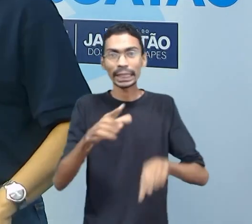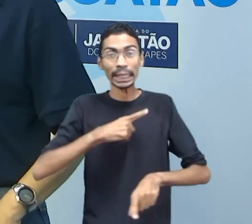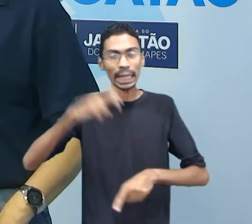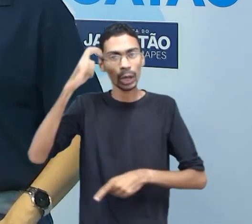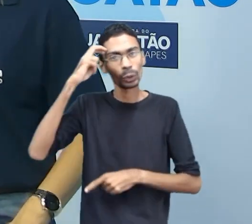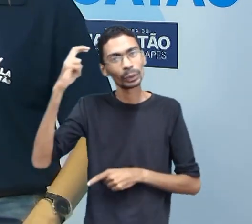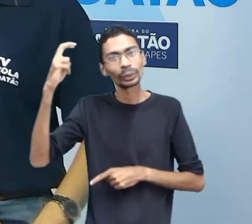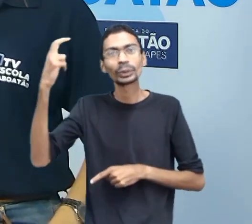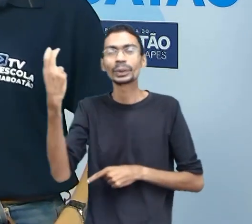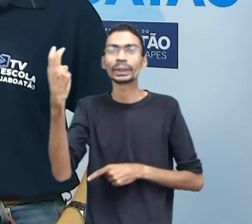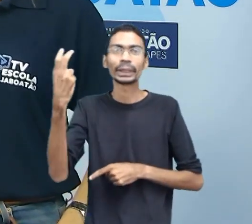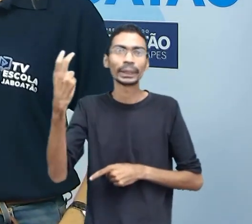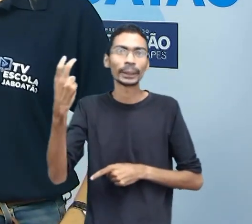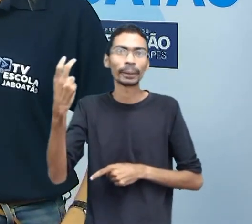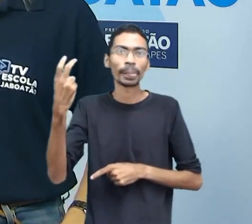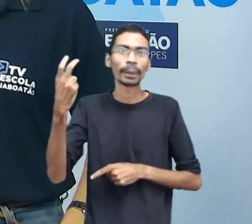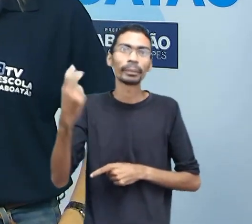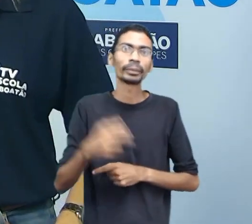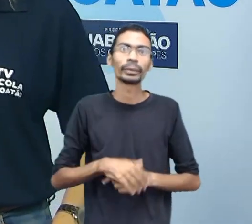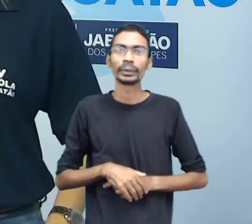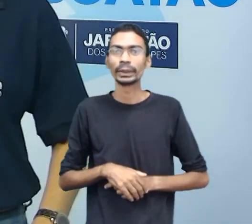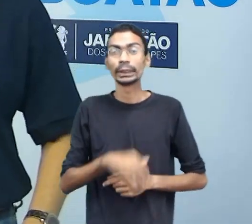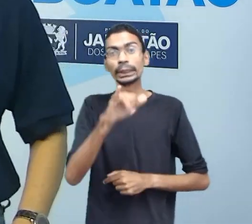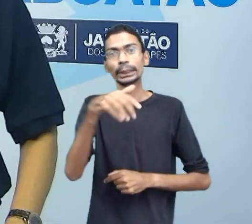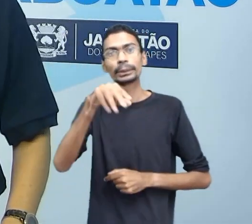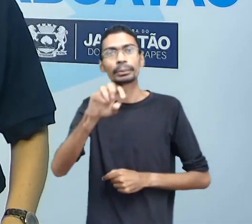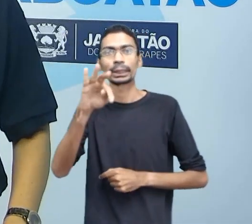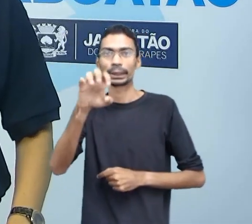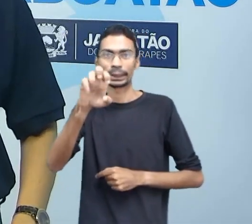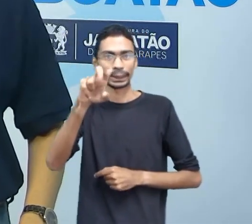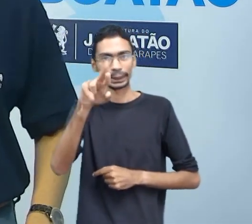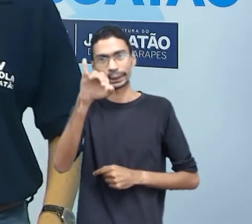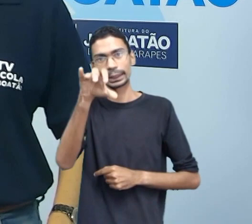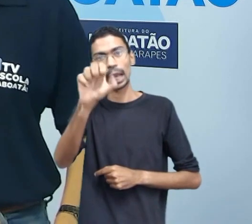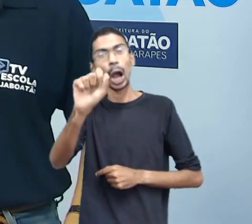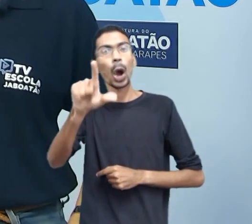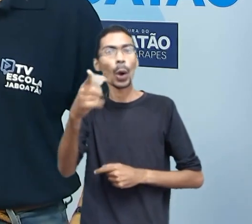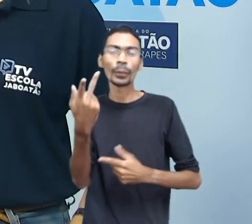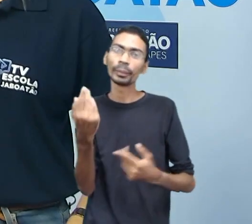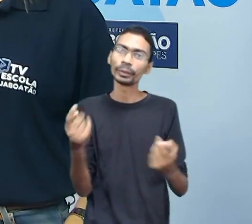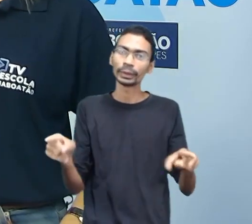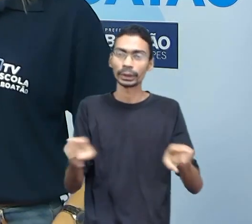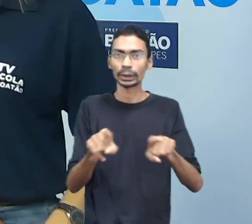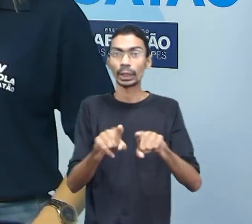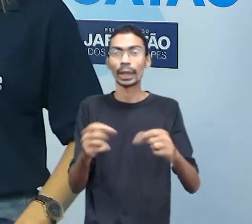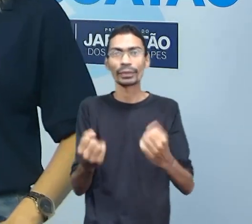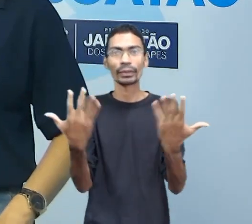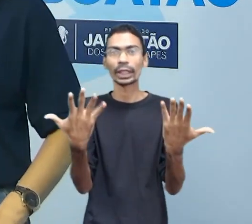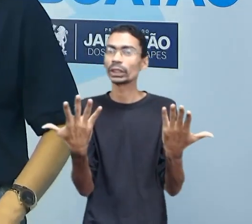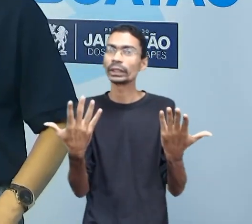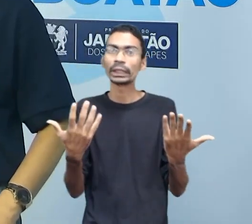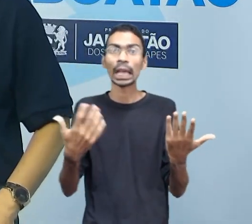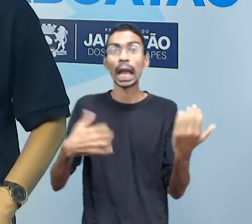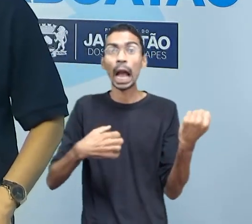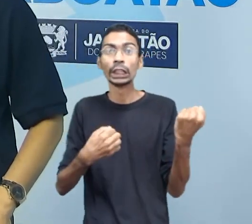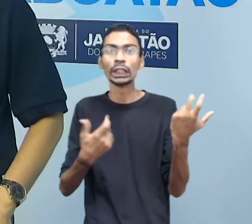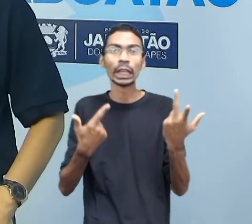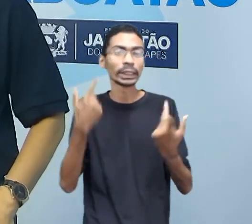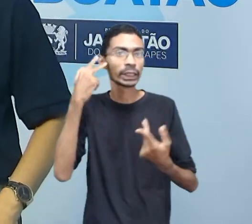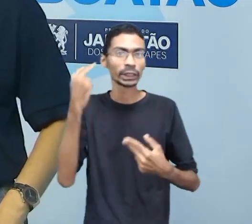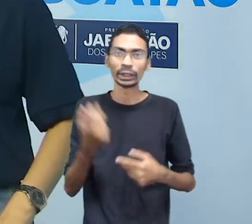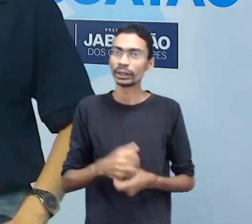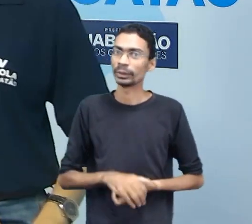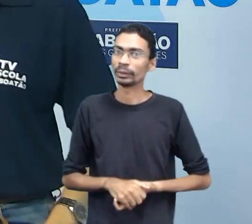tem a cultura e material certo como por exemplo as festas as danças os rituais